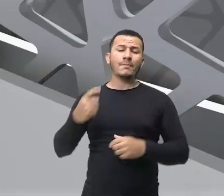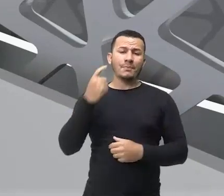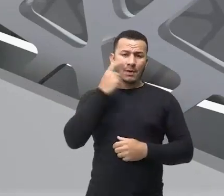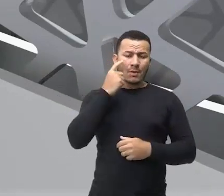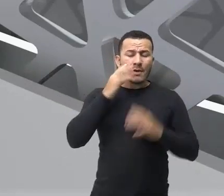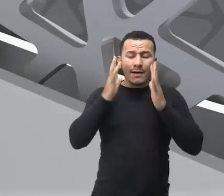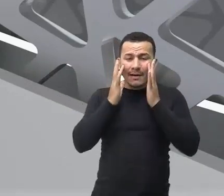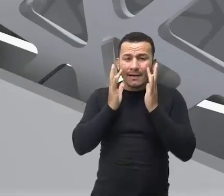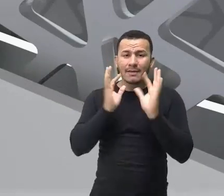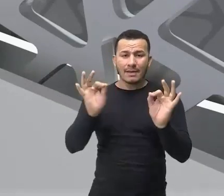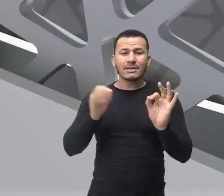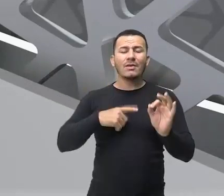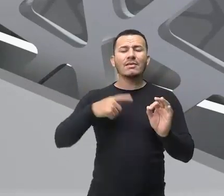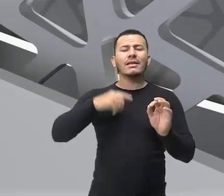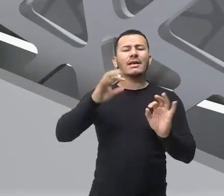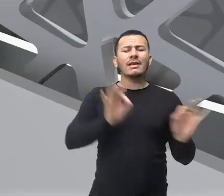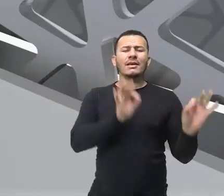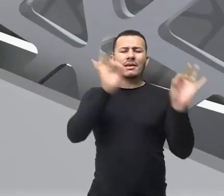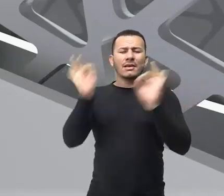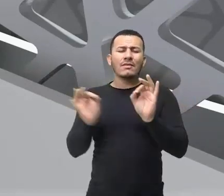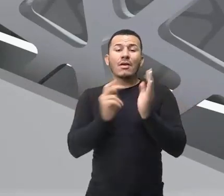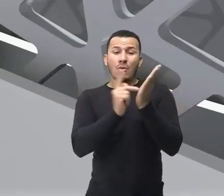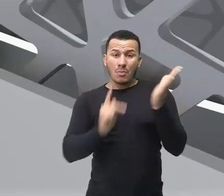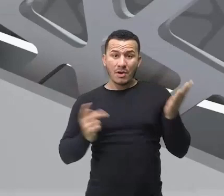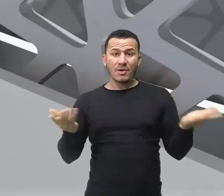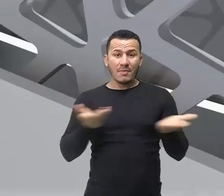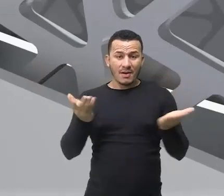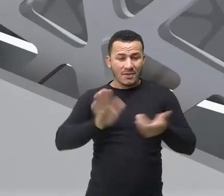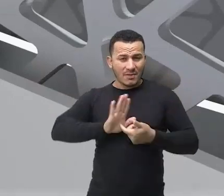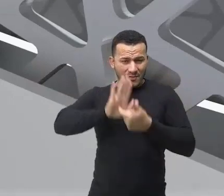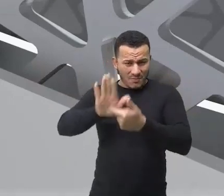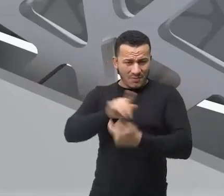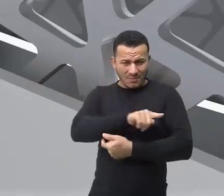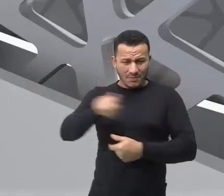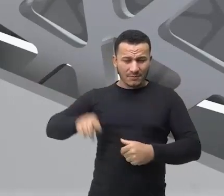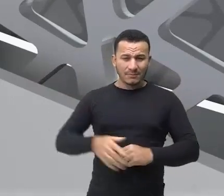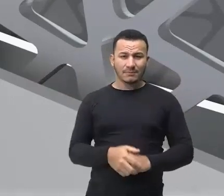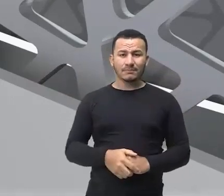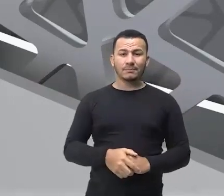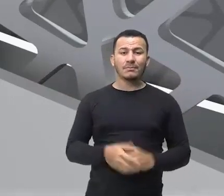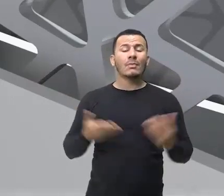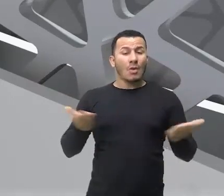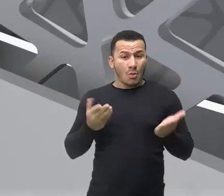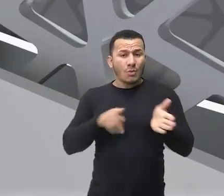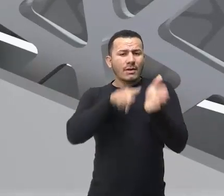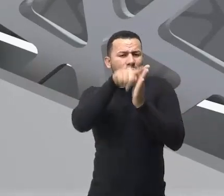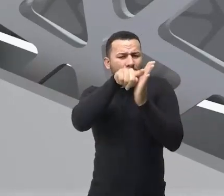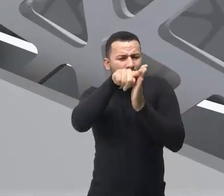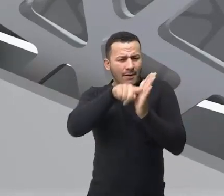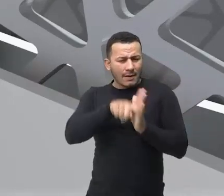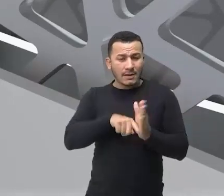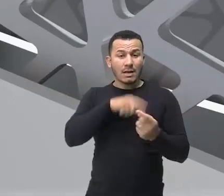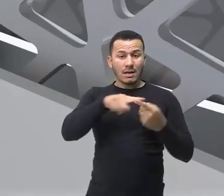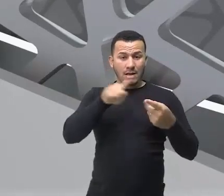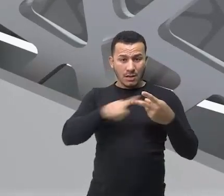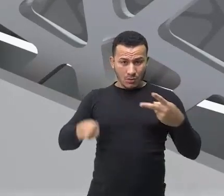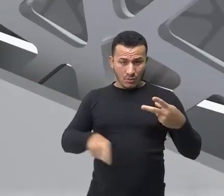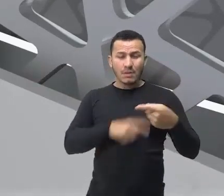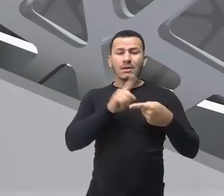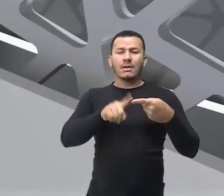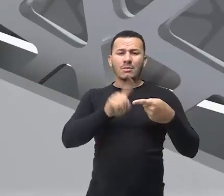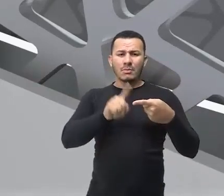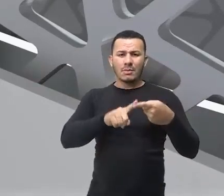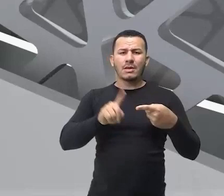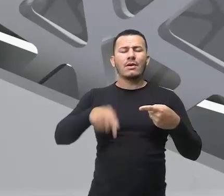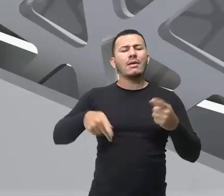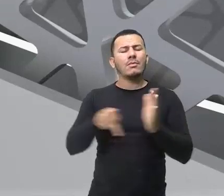prestem bastante atenção na animação de um poema que nós vamos apresentar agora. Hoje nós vamos analisar dois poemas. O primeiro, nós